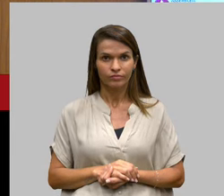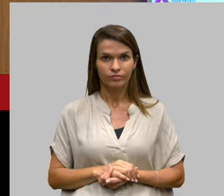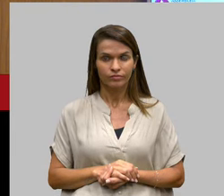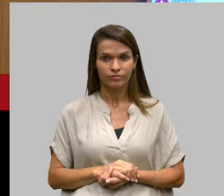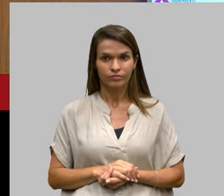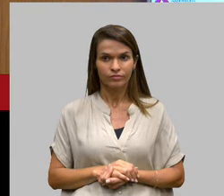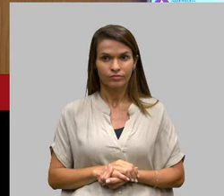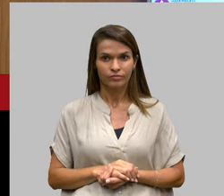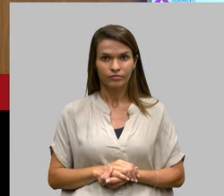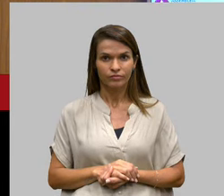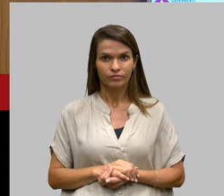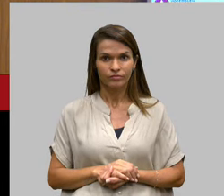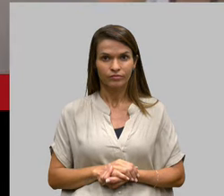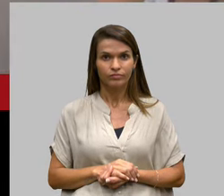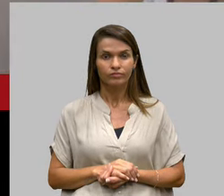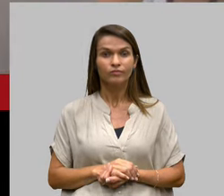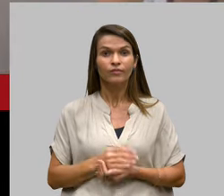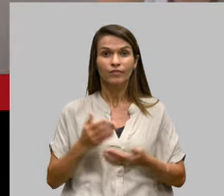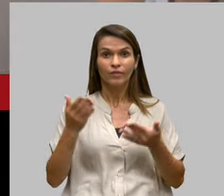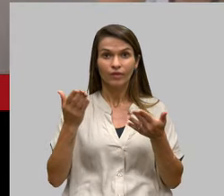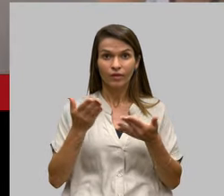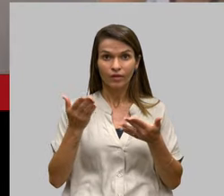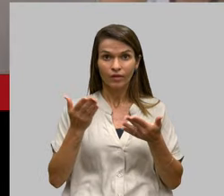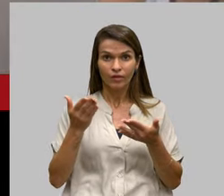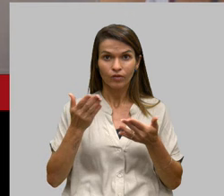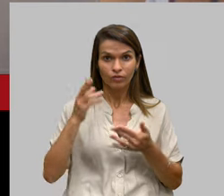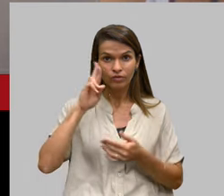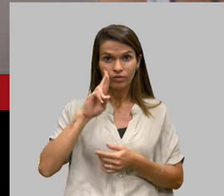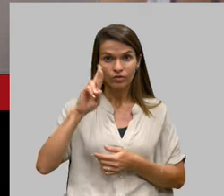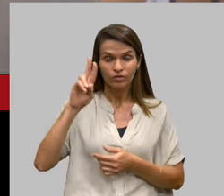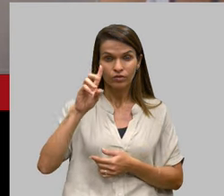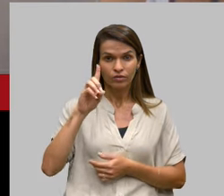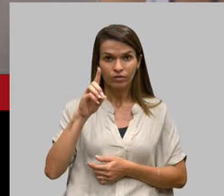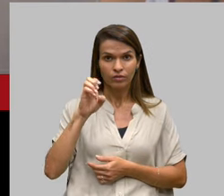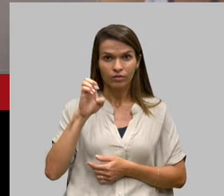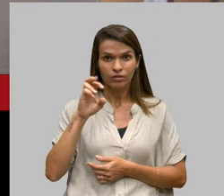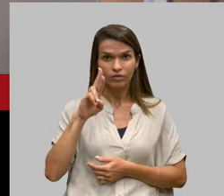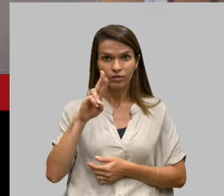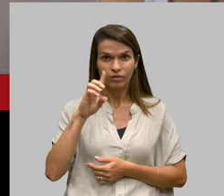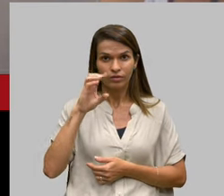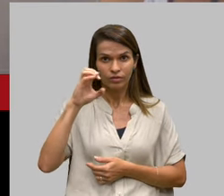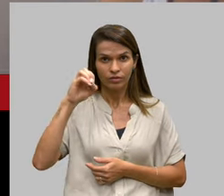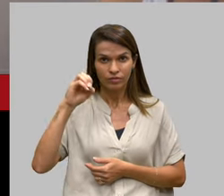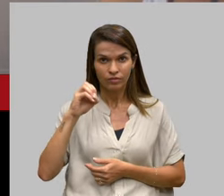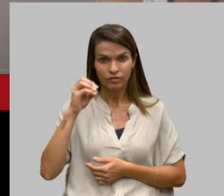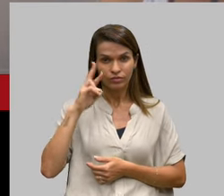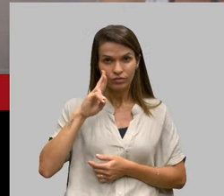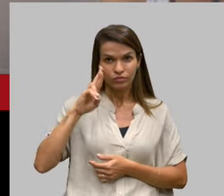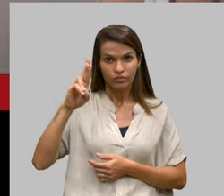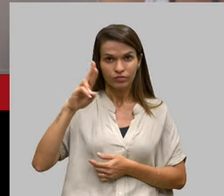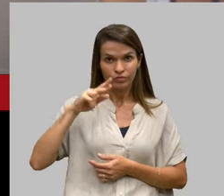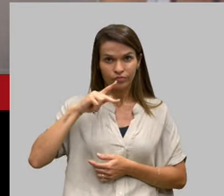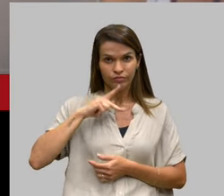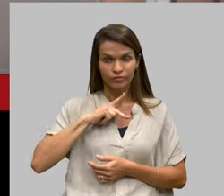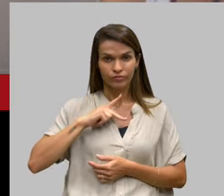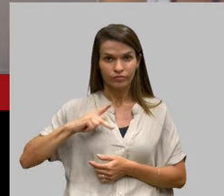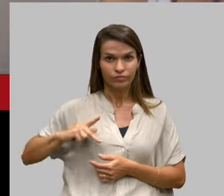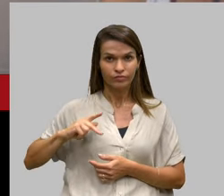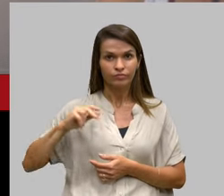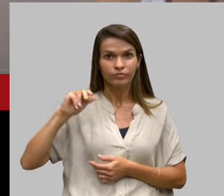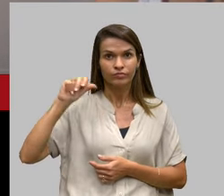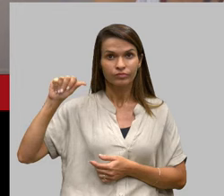aqui então passamos a palavra ao Senor dcio Bruno Lopes diretor presidente da associação dos